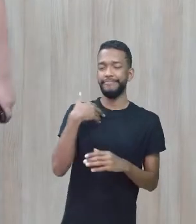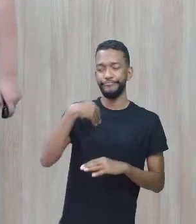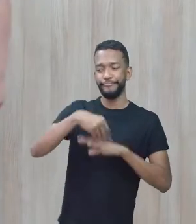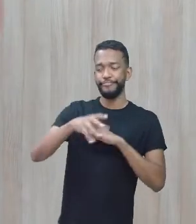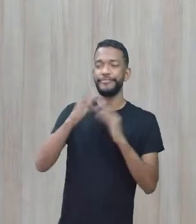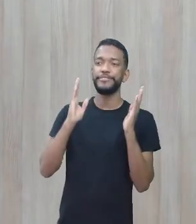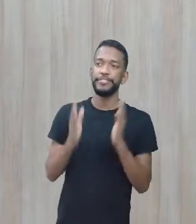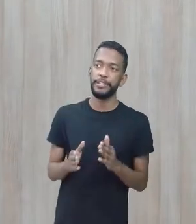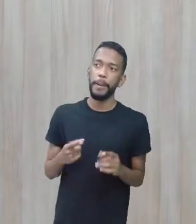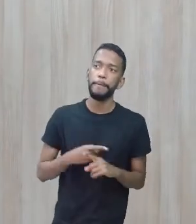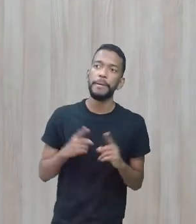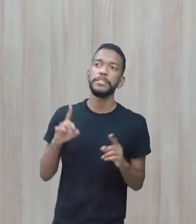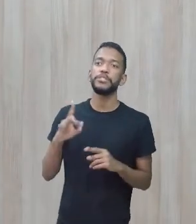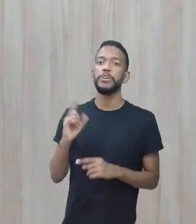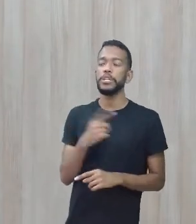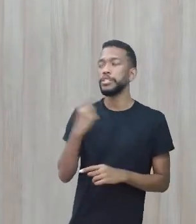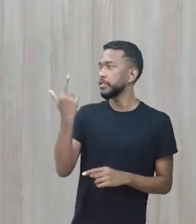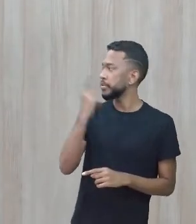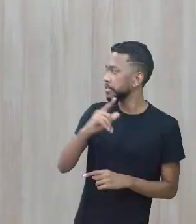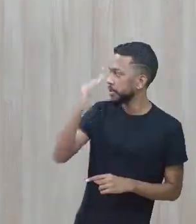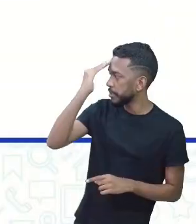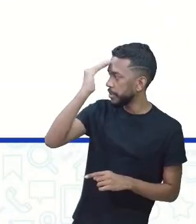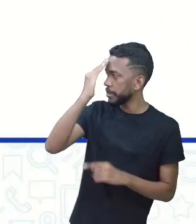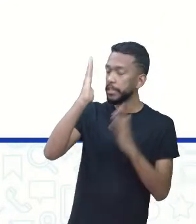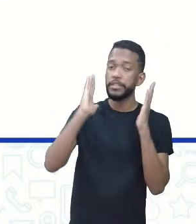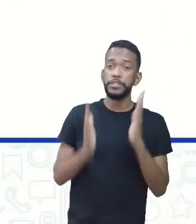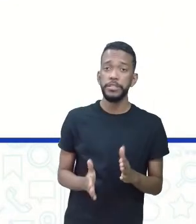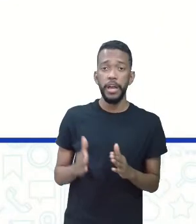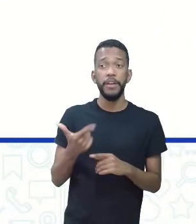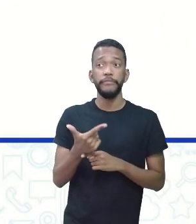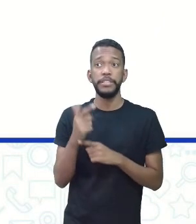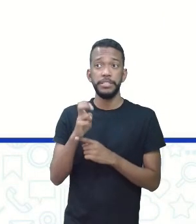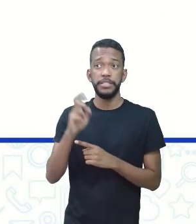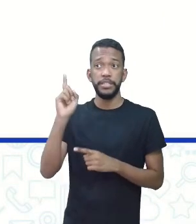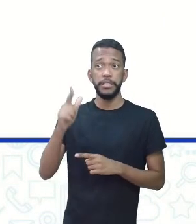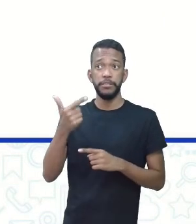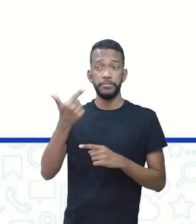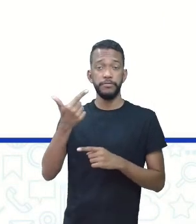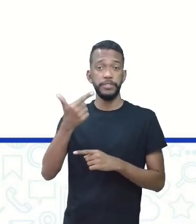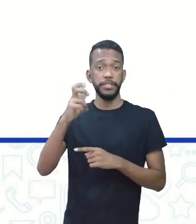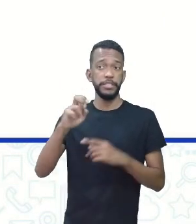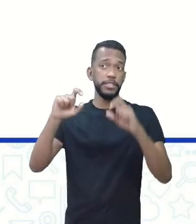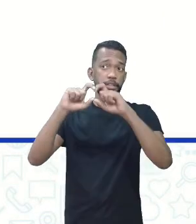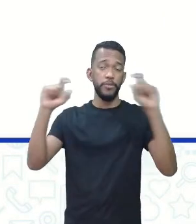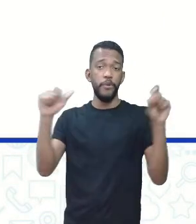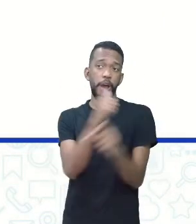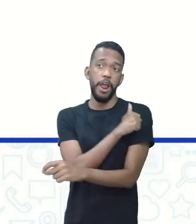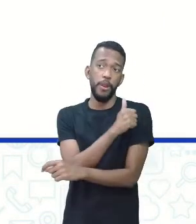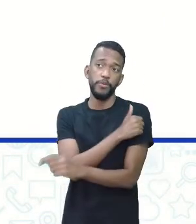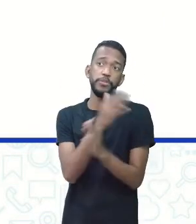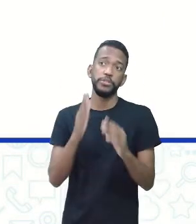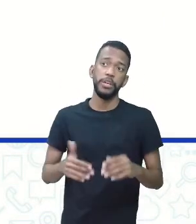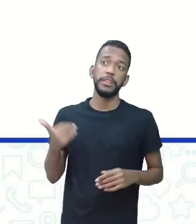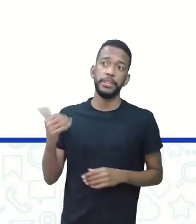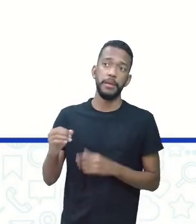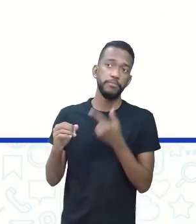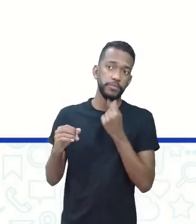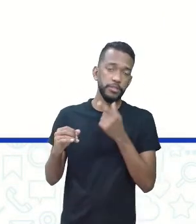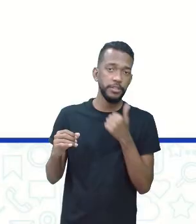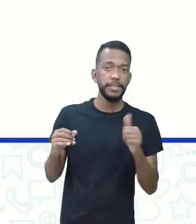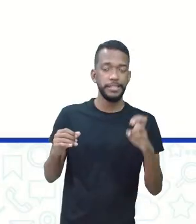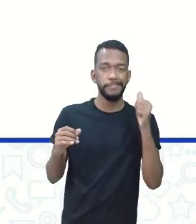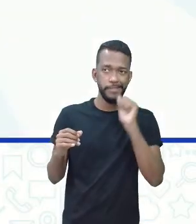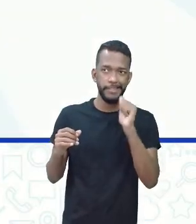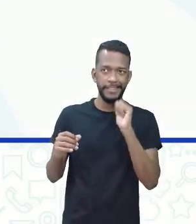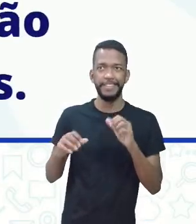eu tinha colocado, mas é só para a gente entender, né? Que o 25, que são os 25 estudantes, foram separados em 10 meninos e 15